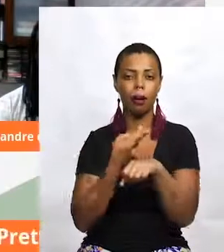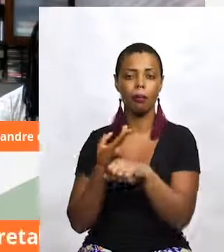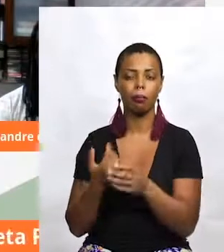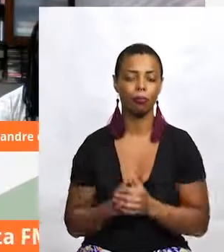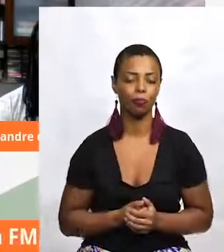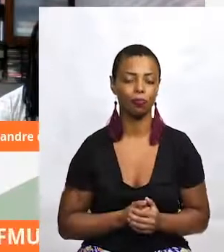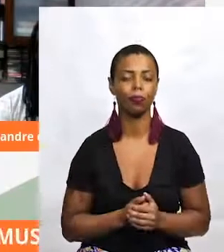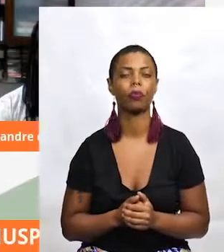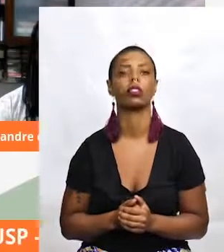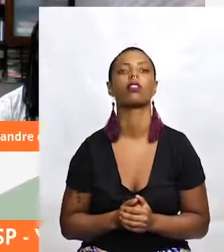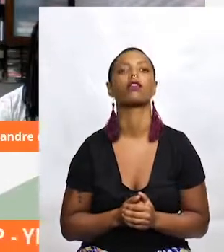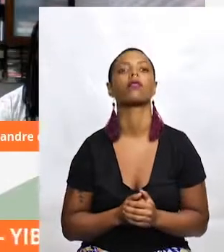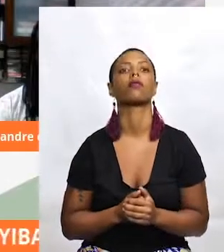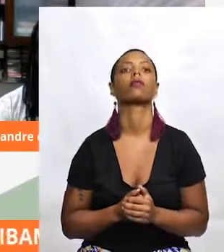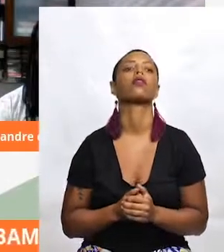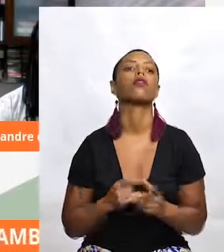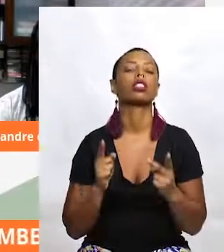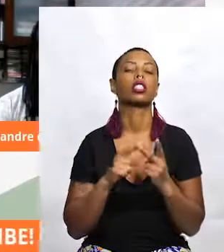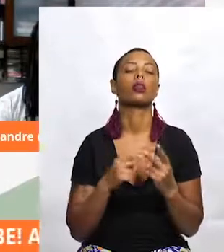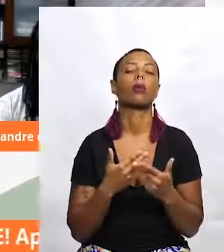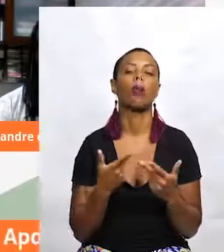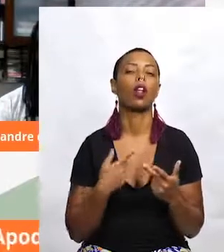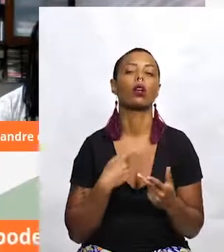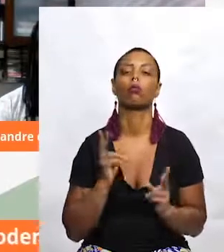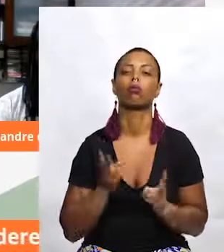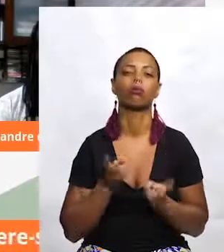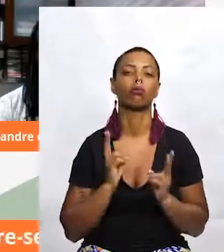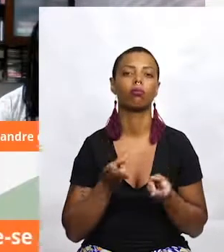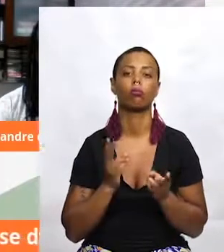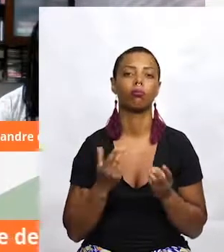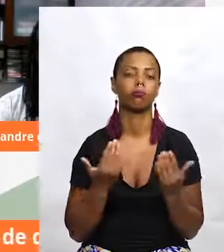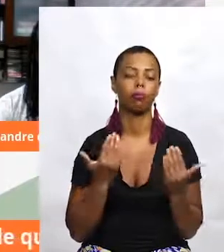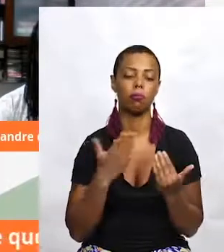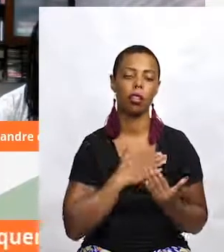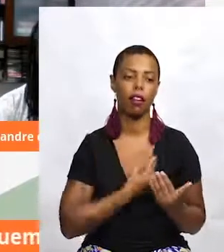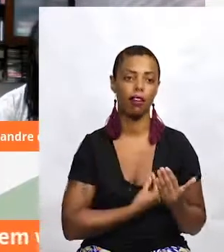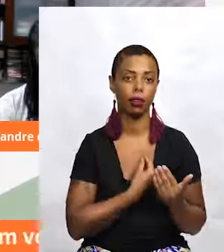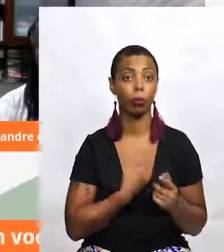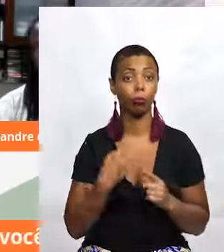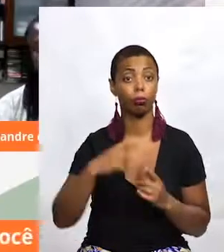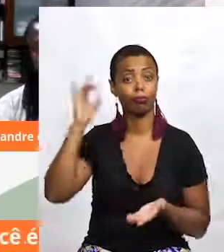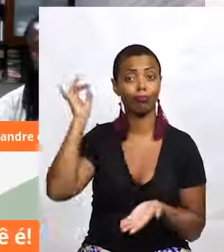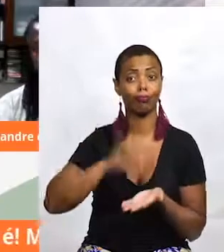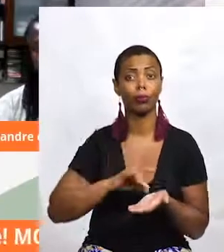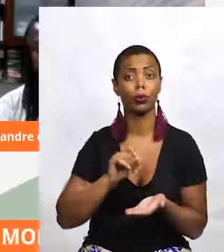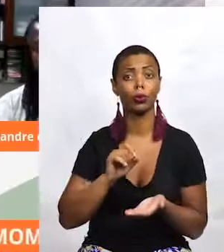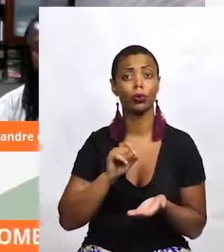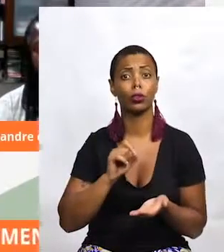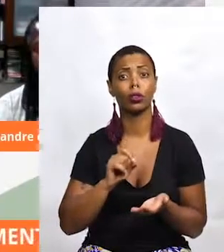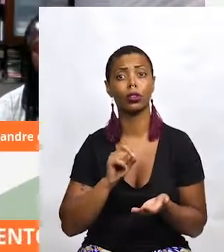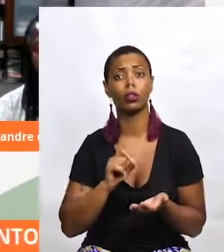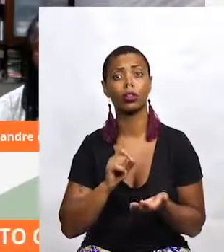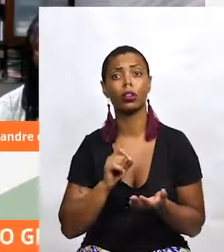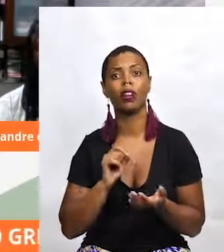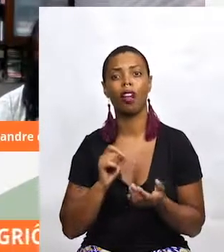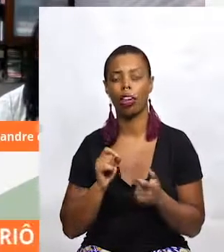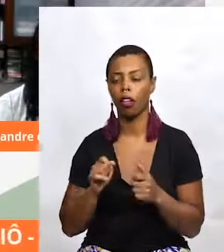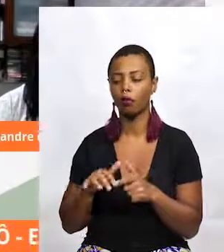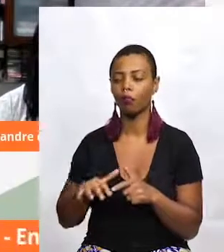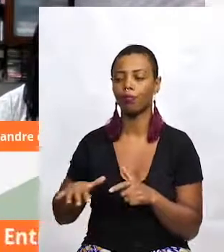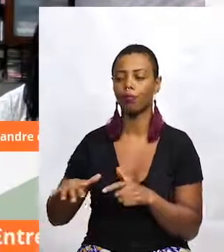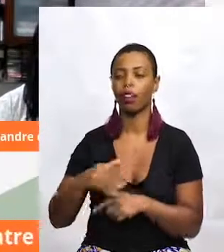segundo, que eu sempre trago para mim, porque é uma realidade minha, que é a visibilidade do interior,